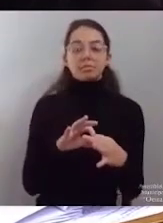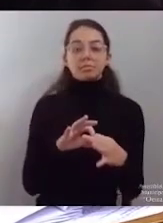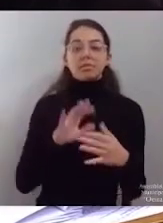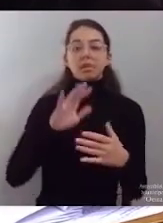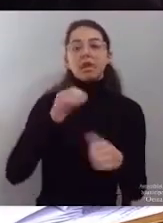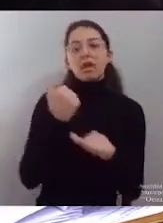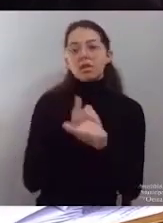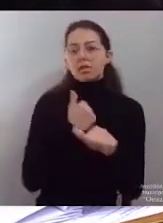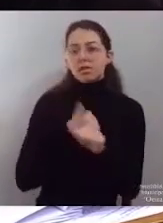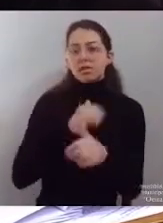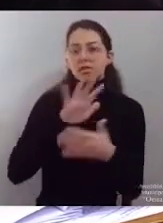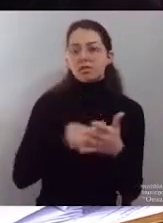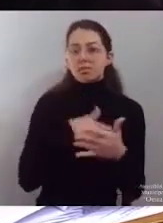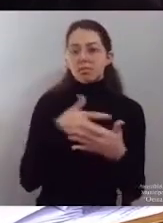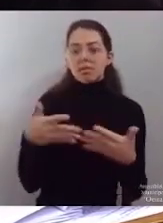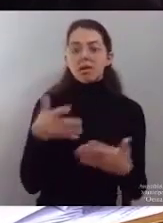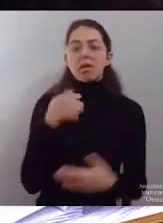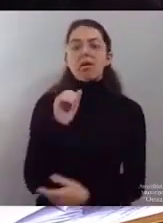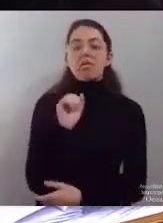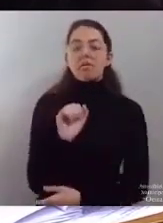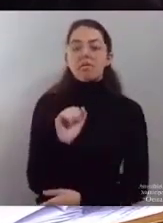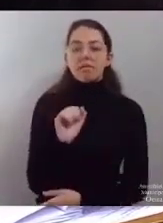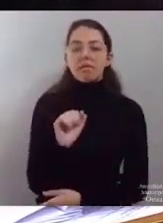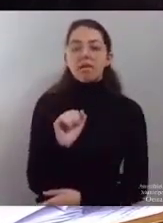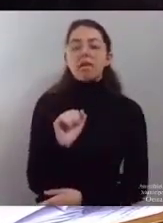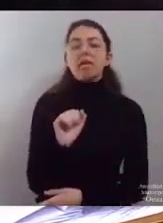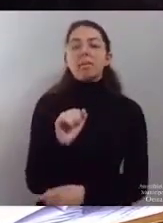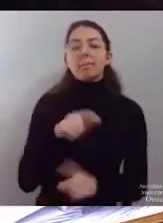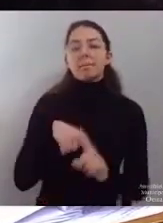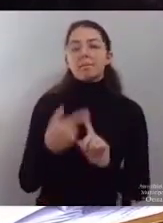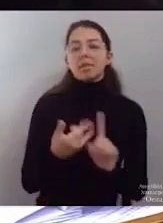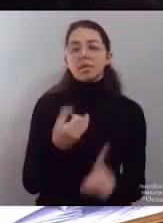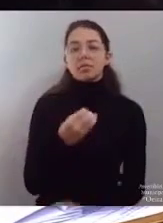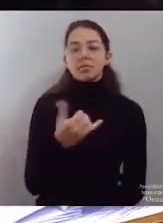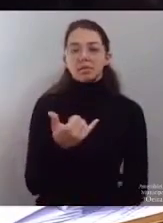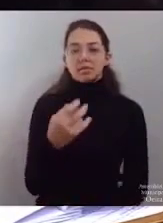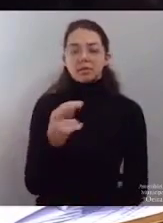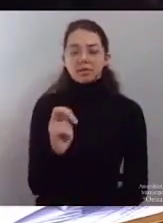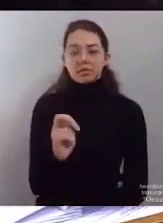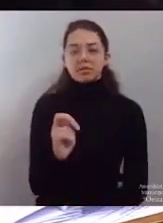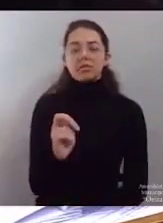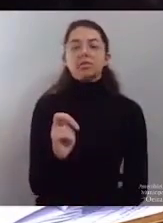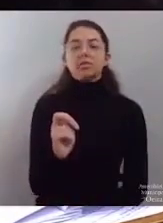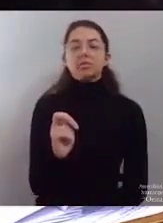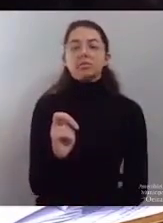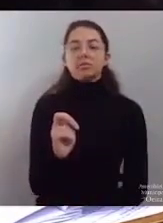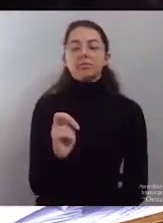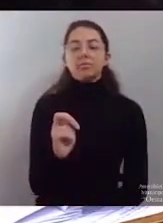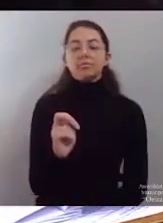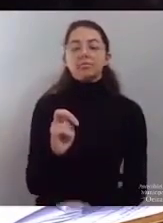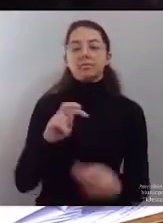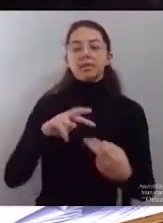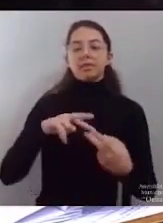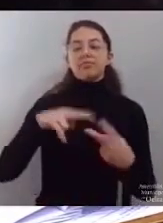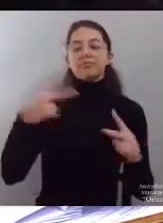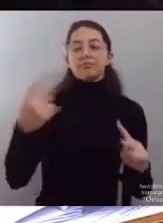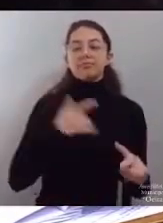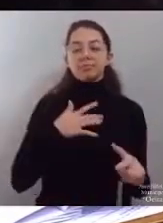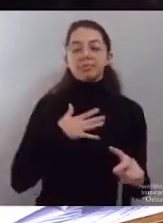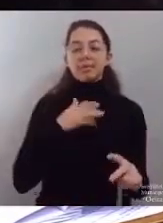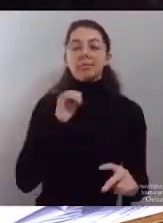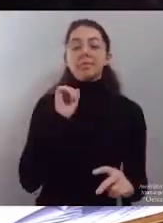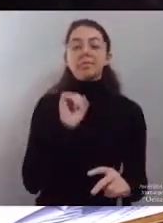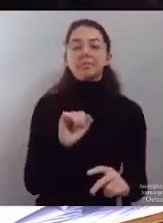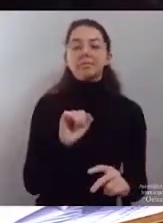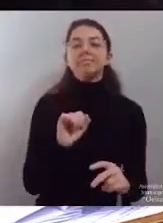atividades para 2023, a munícipia tem uma estrutura acionista que